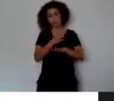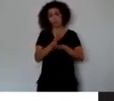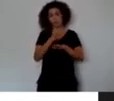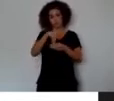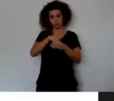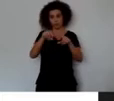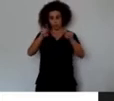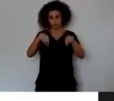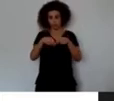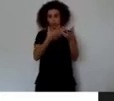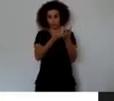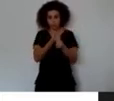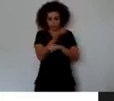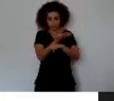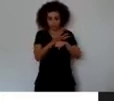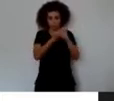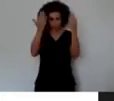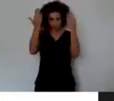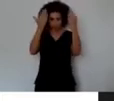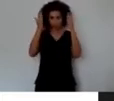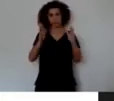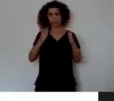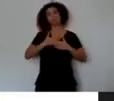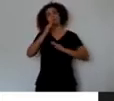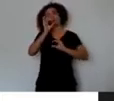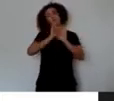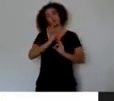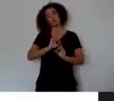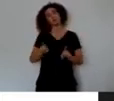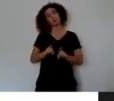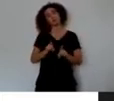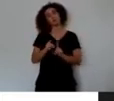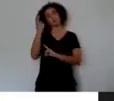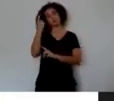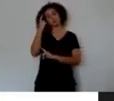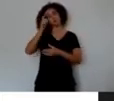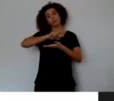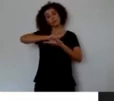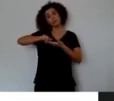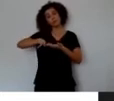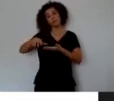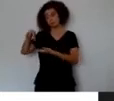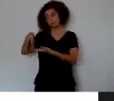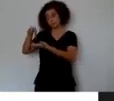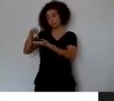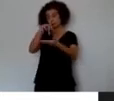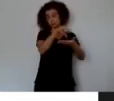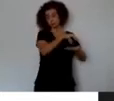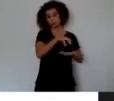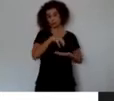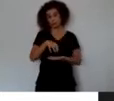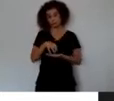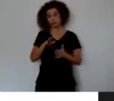é importante ressaltar que o intuito do projeto é repensar e debater a branquitude abrangendo as diversas áreas, né? Tem muito pouco material